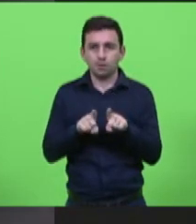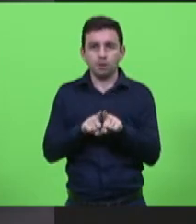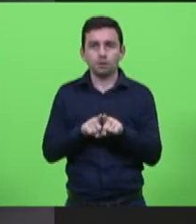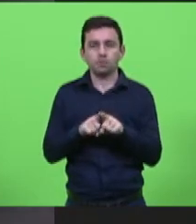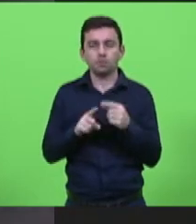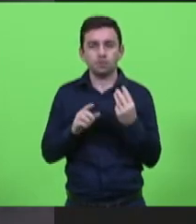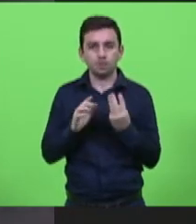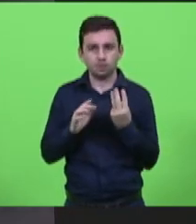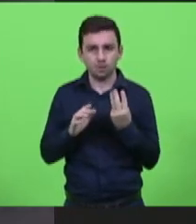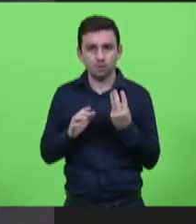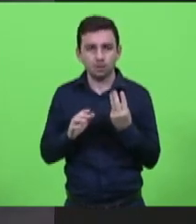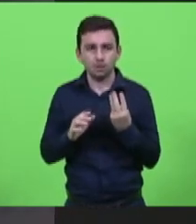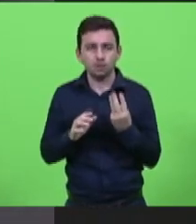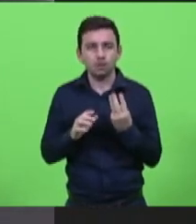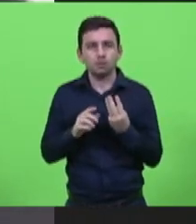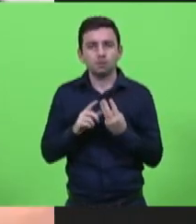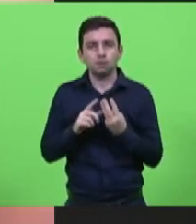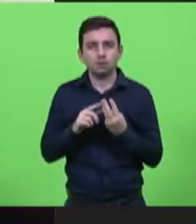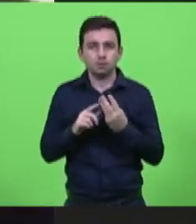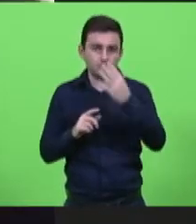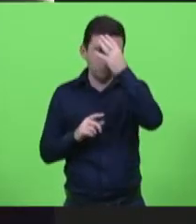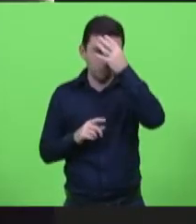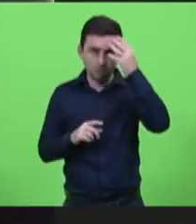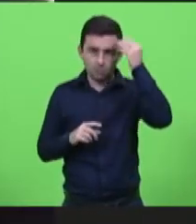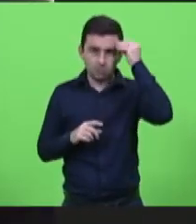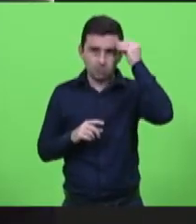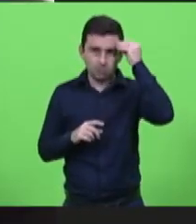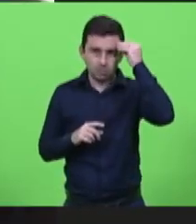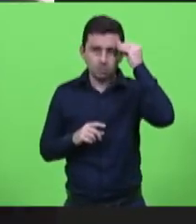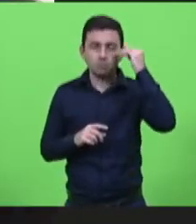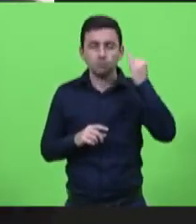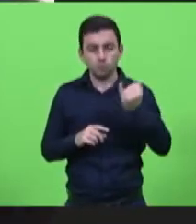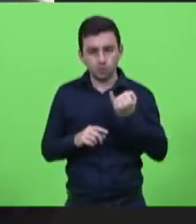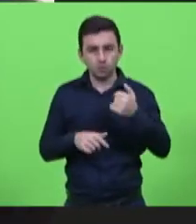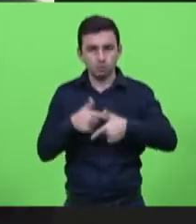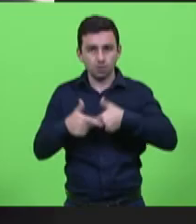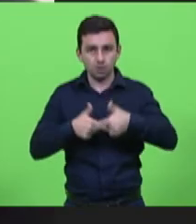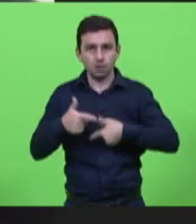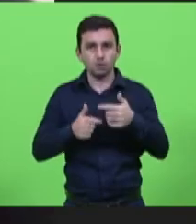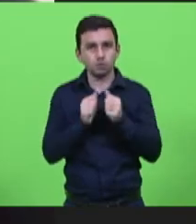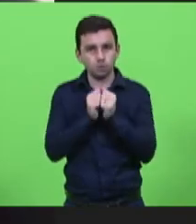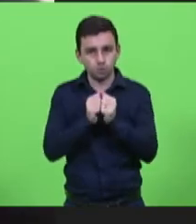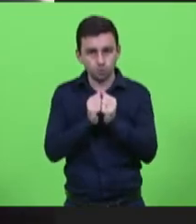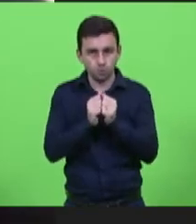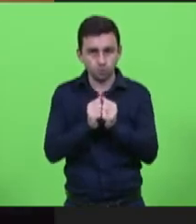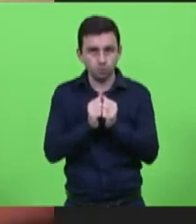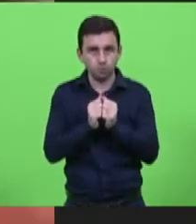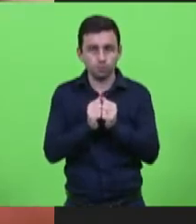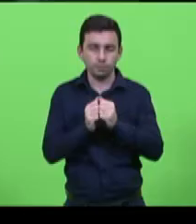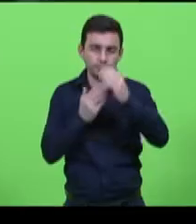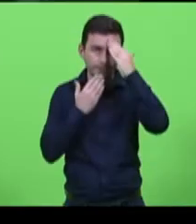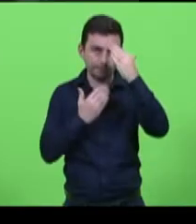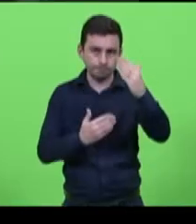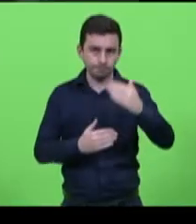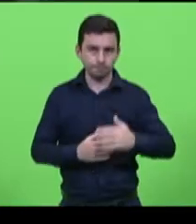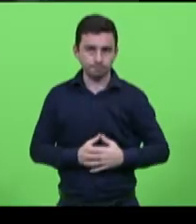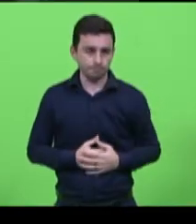deputada Luciane Carminati, que é muito importante trabalharmos juntos, a ação social junto com as igrejas. Muito obrigado.